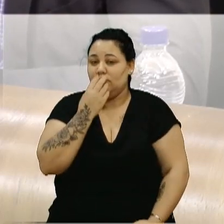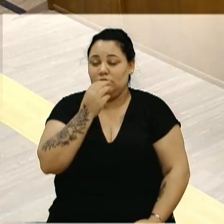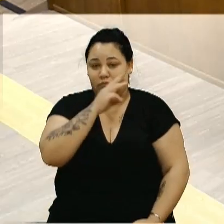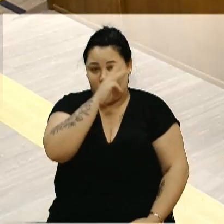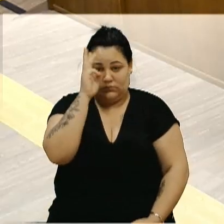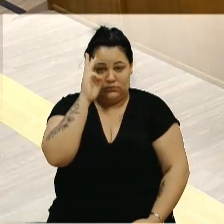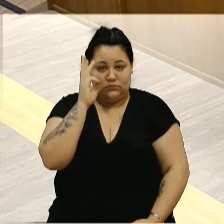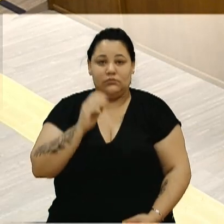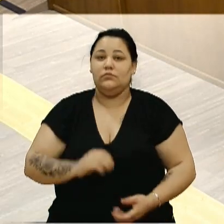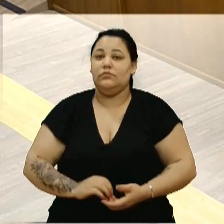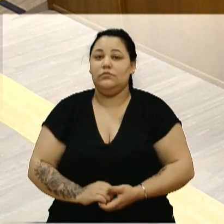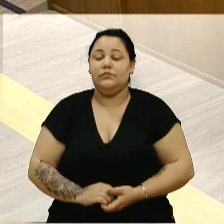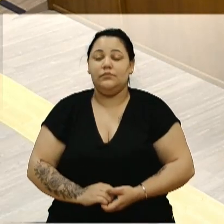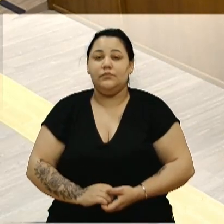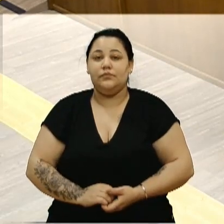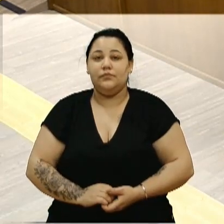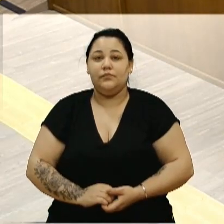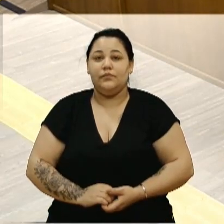Valim.